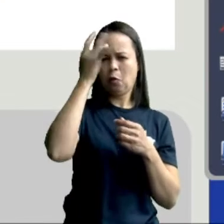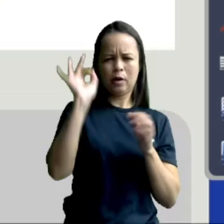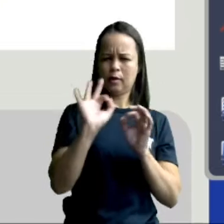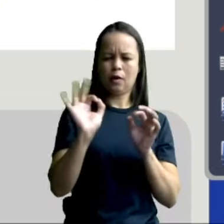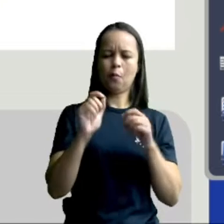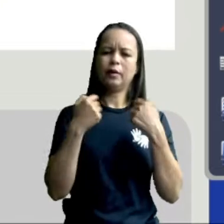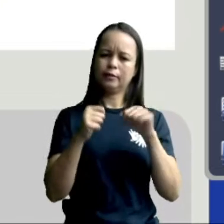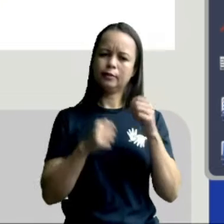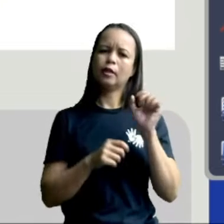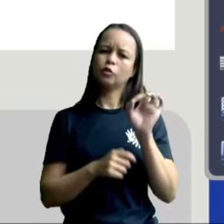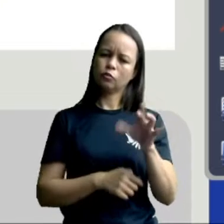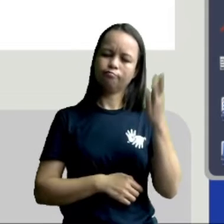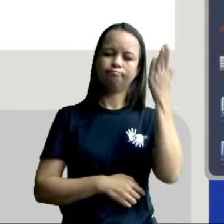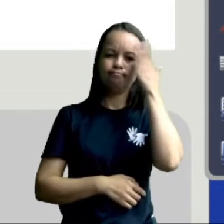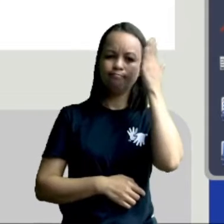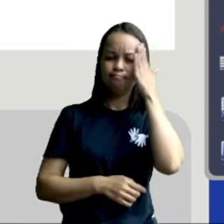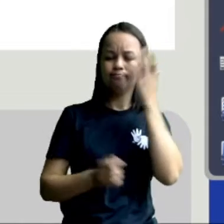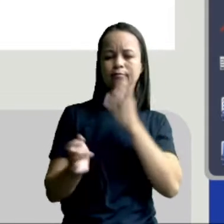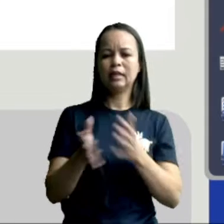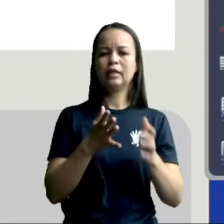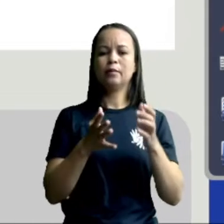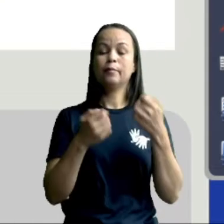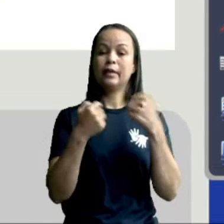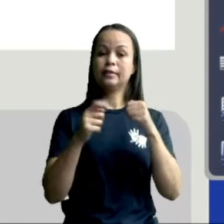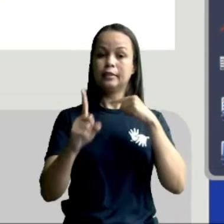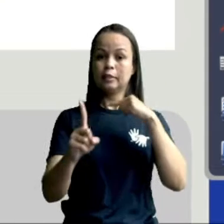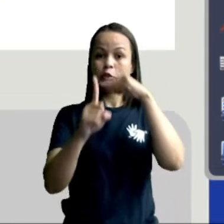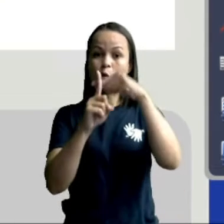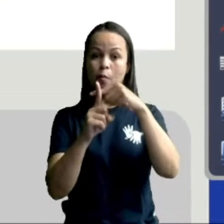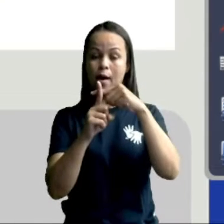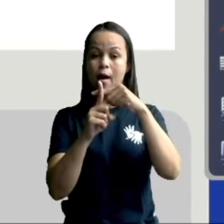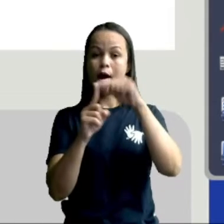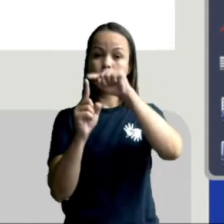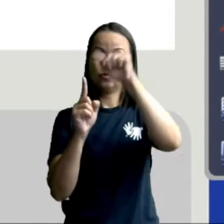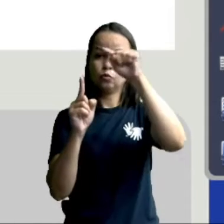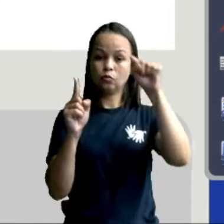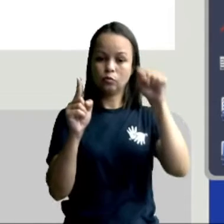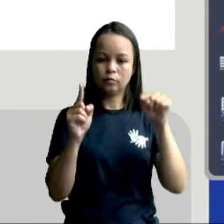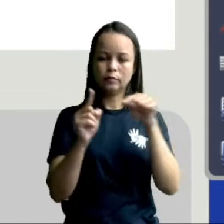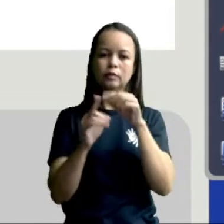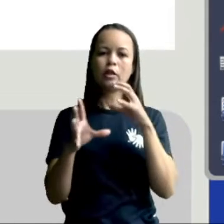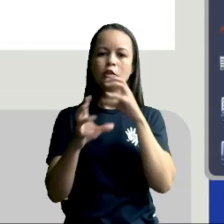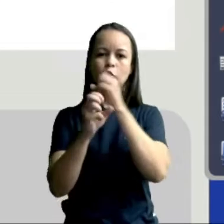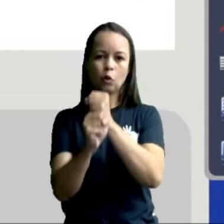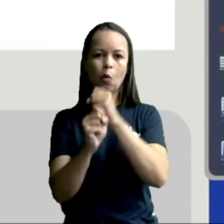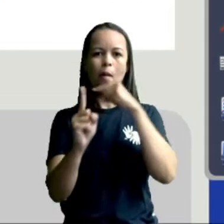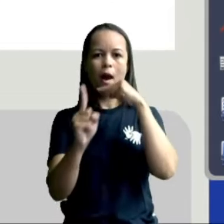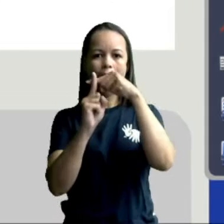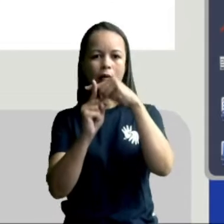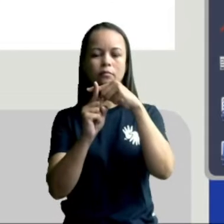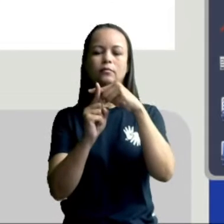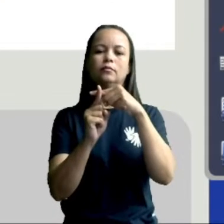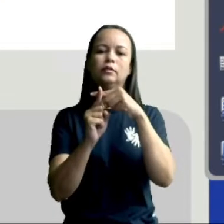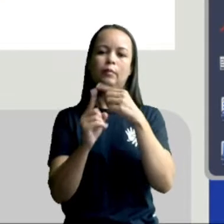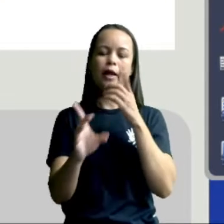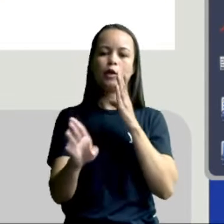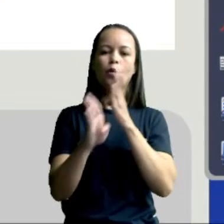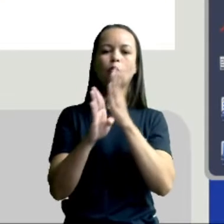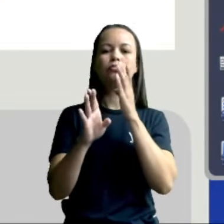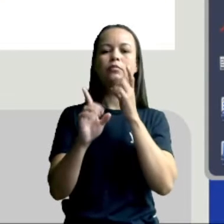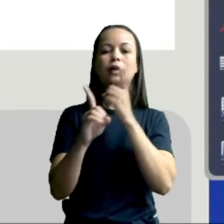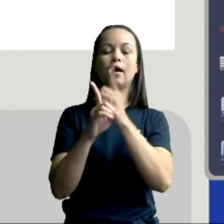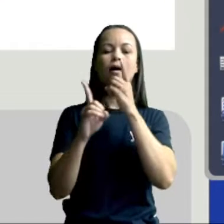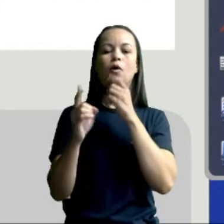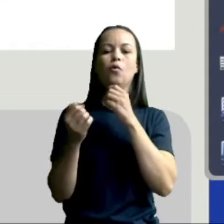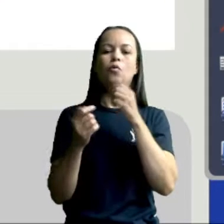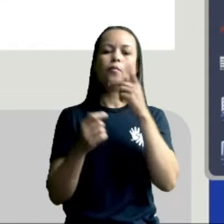que entender que você tem que somar todas as medidas, todos os lados, né? Olhar para o contorno para encontrar o perímetro,